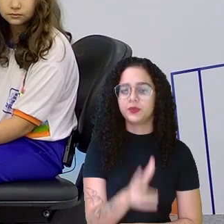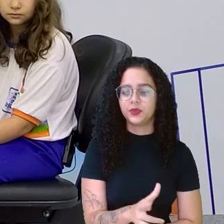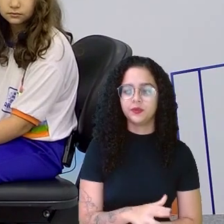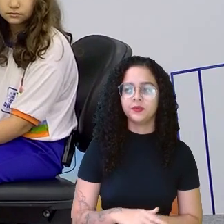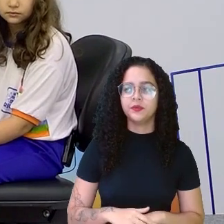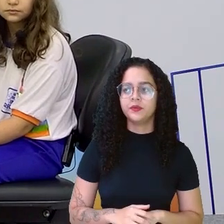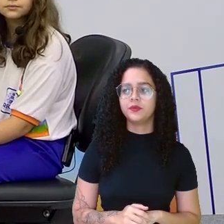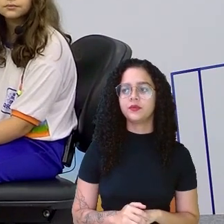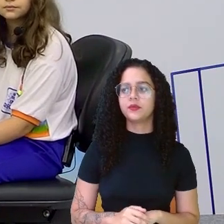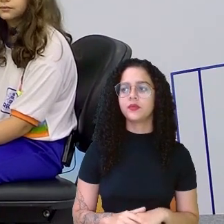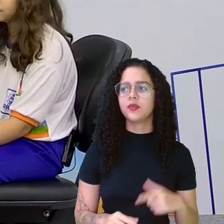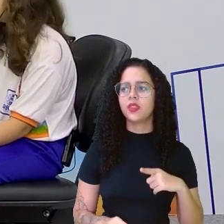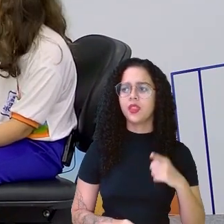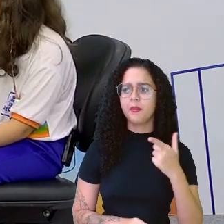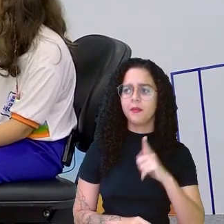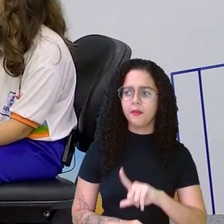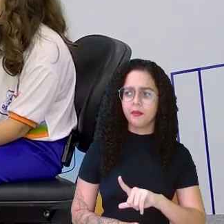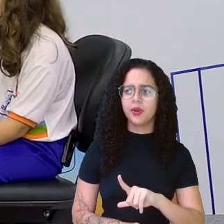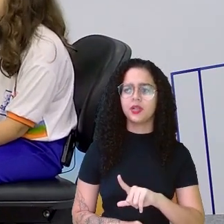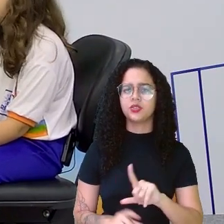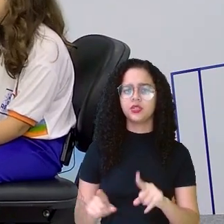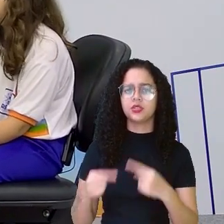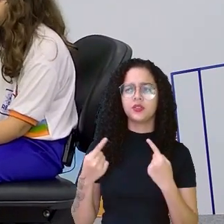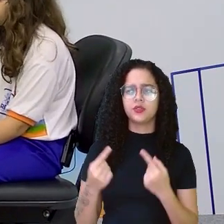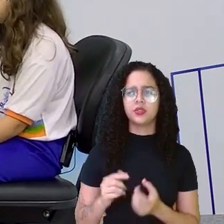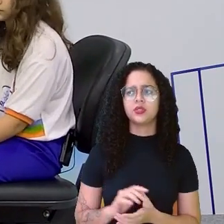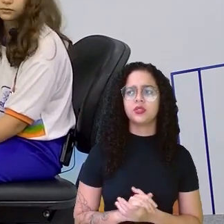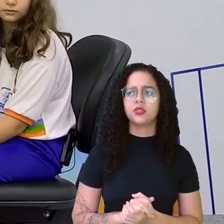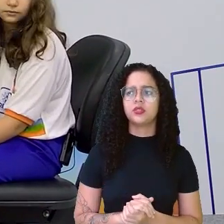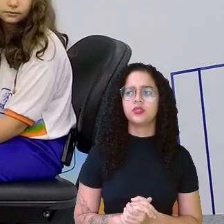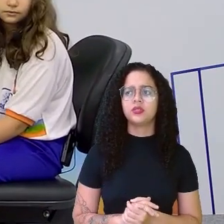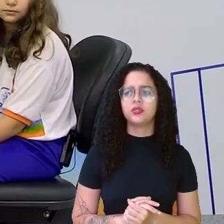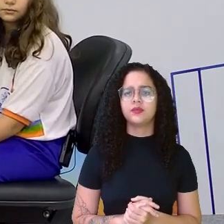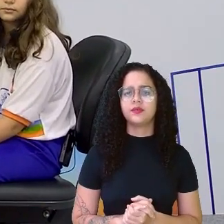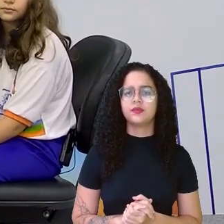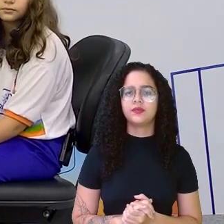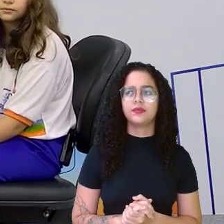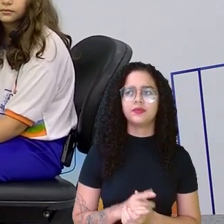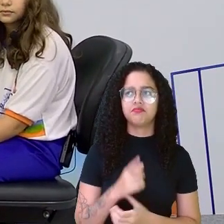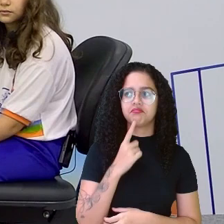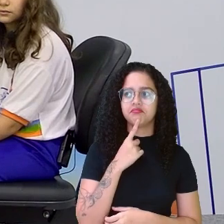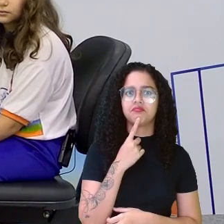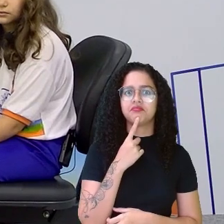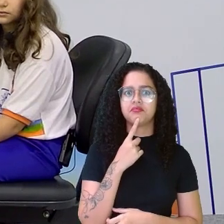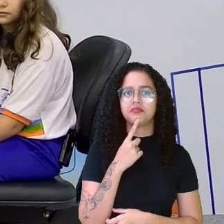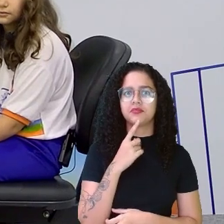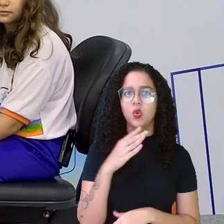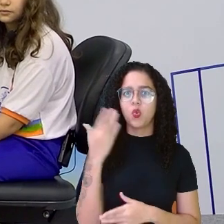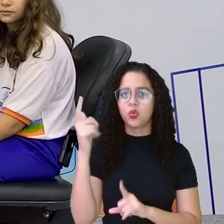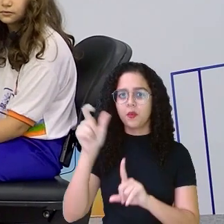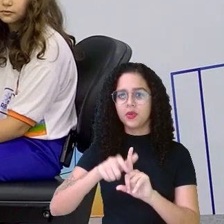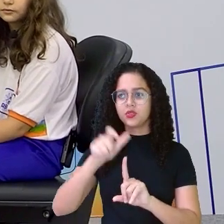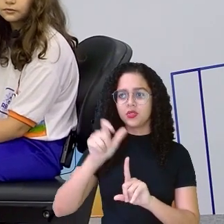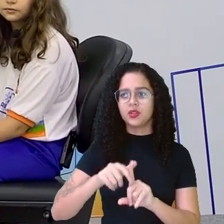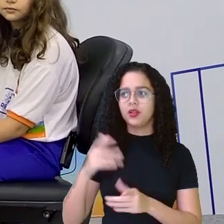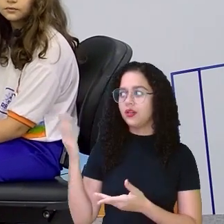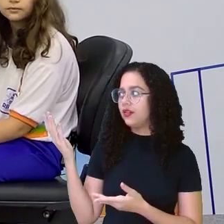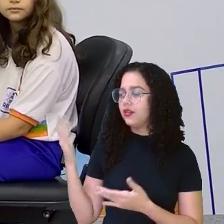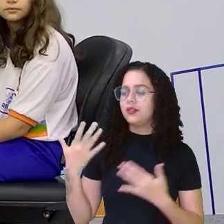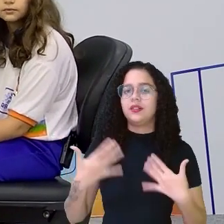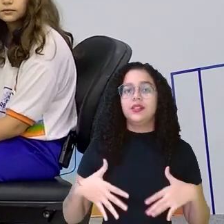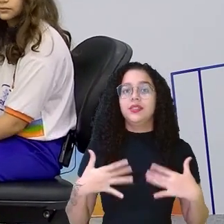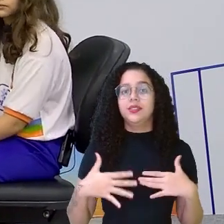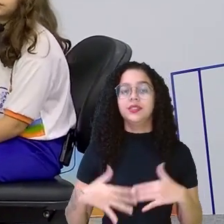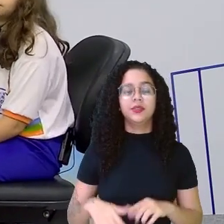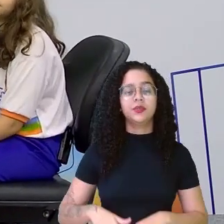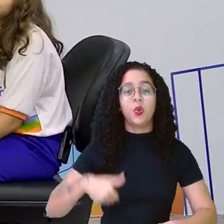a atividade. Tem mais personagem aqui para mais desafio das crianças? Será? Será? Quem será o nosso outro personagem?